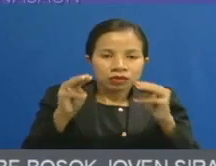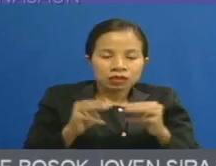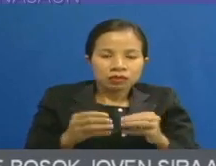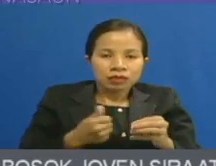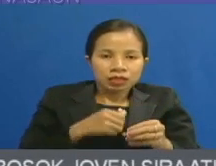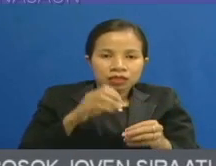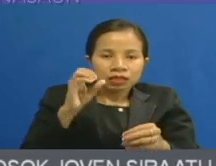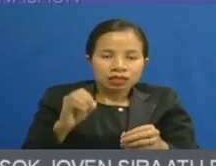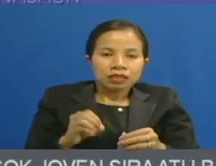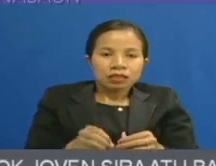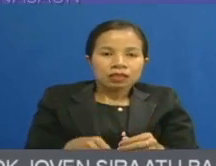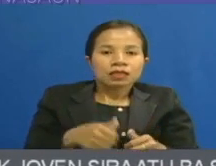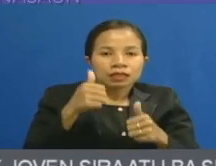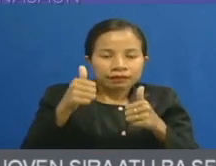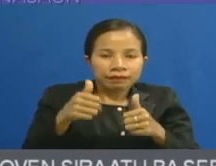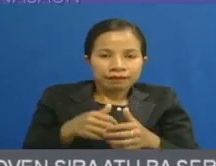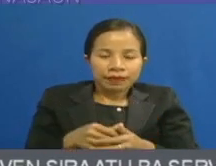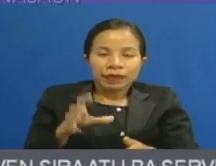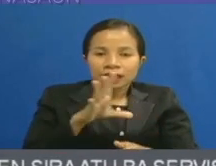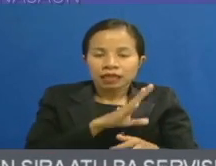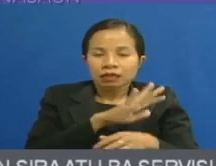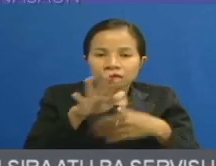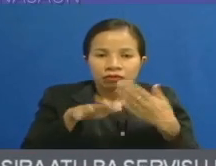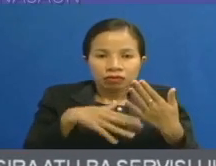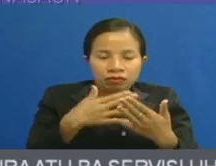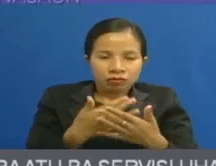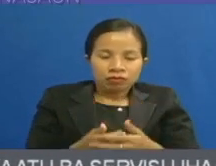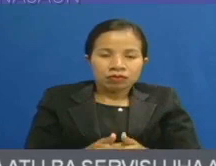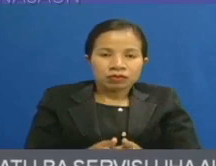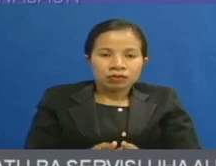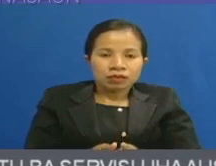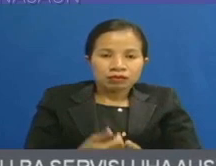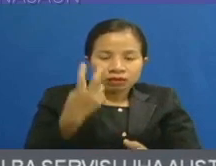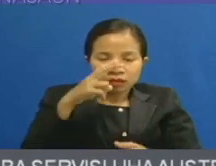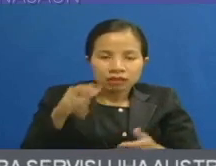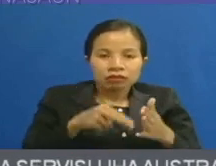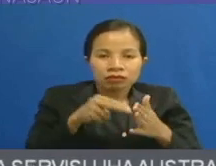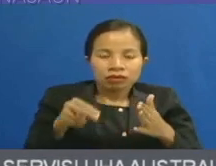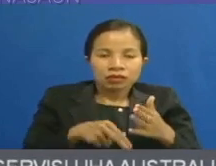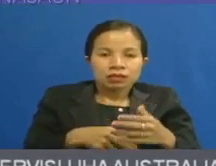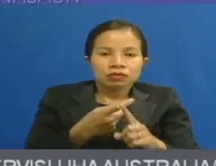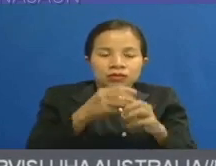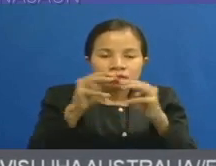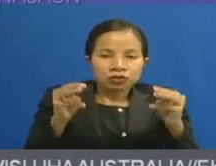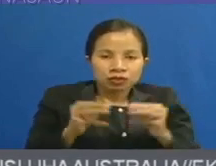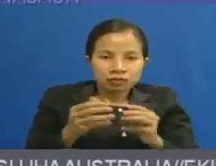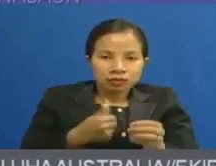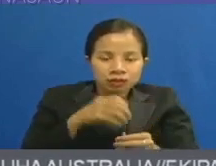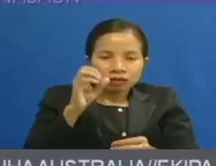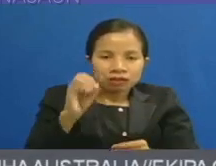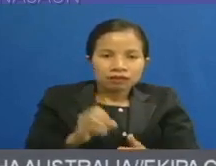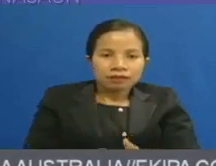Município Ainaro Codeque. Espera que até que vou tirar a condição de Bequidia, que acompanha a informação, o